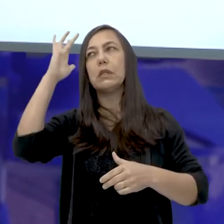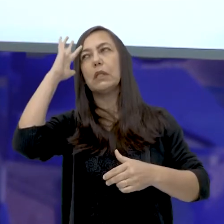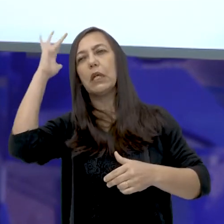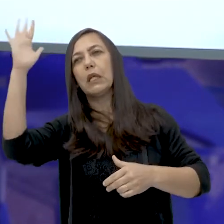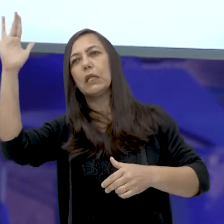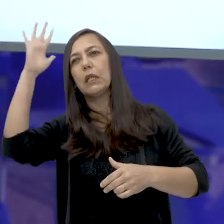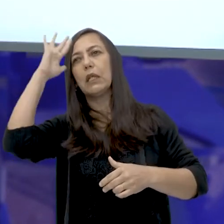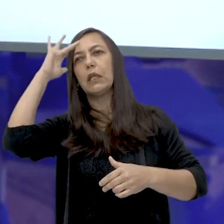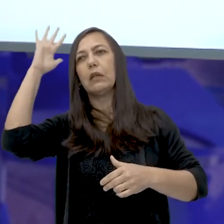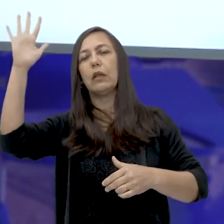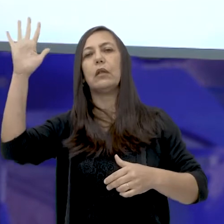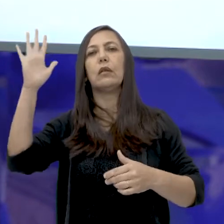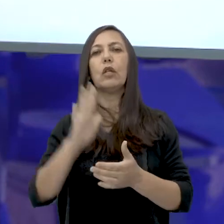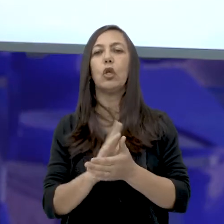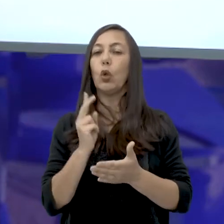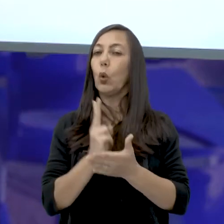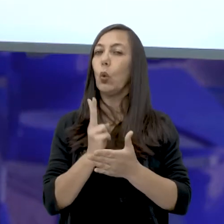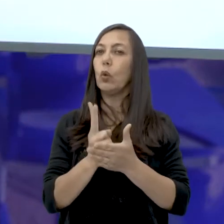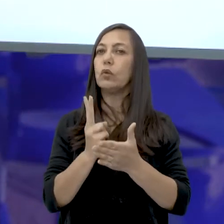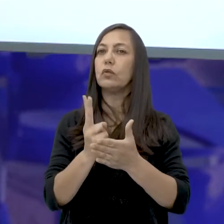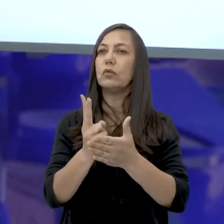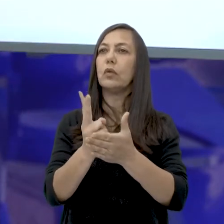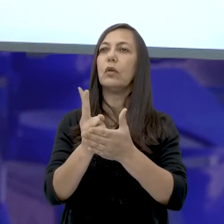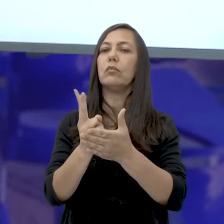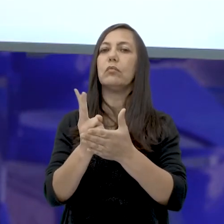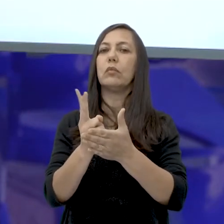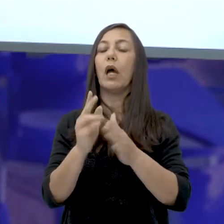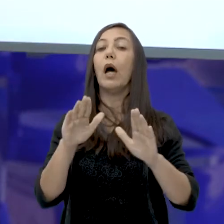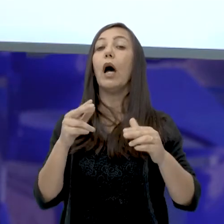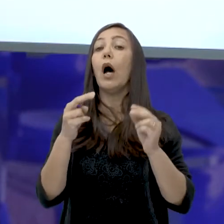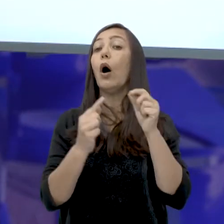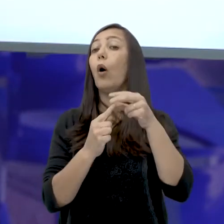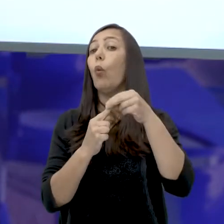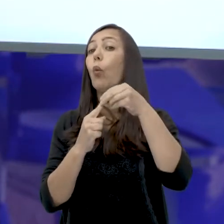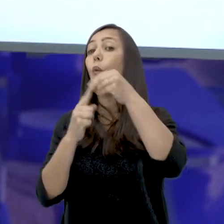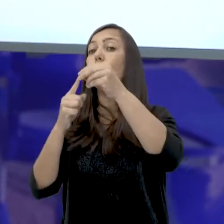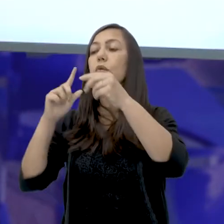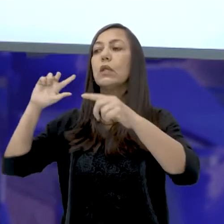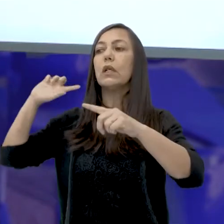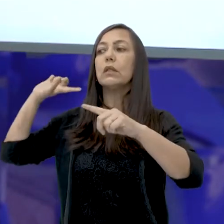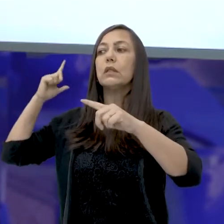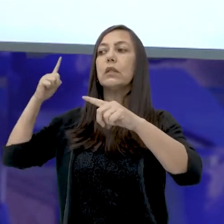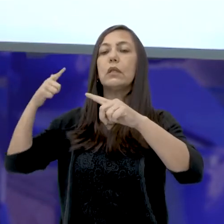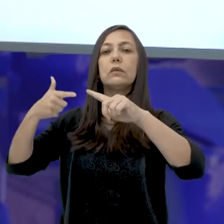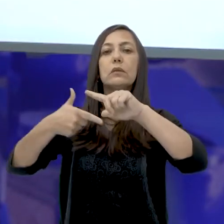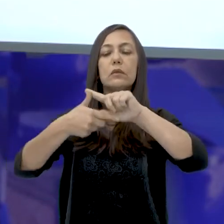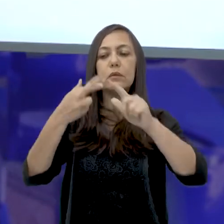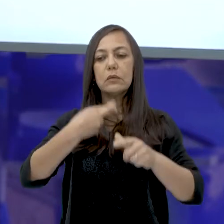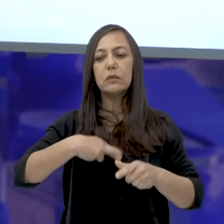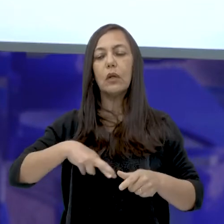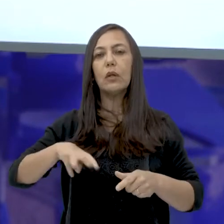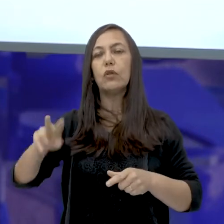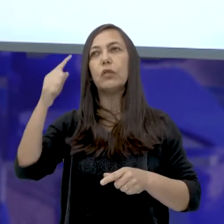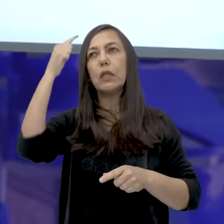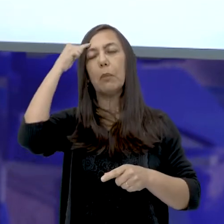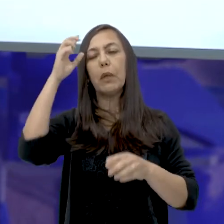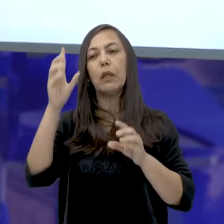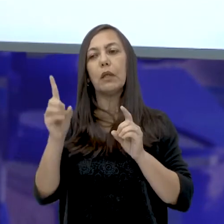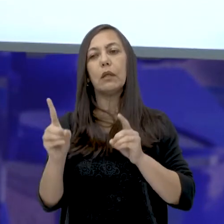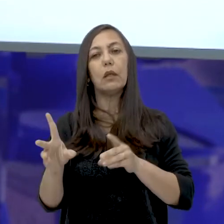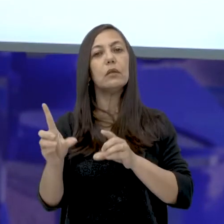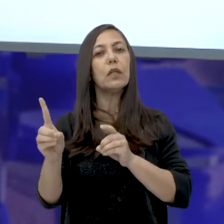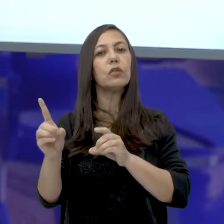visa a libertação de tudo que causa sofrimento e que é ilusório, por meio de constantes renascimentos.